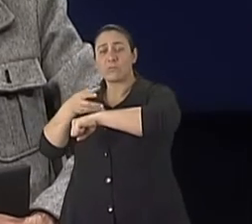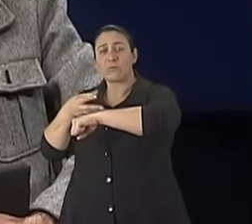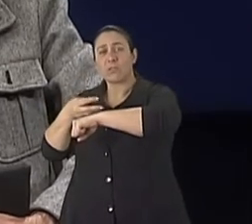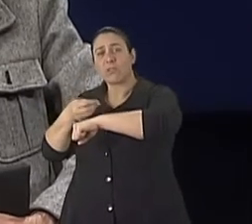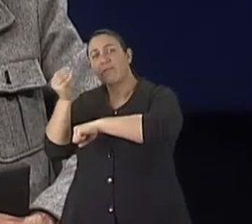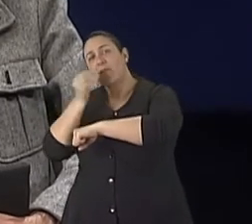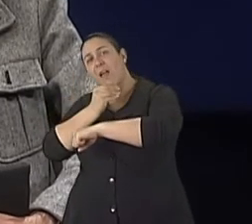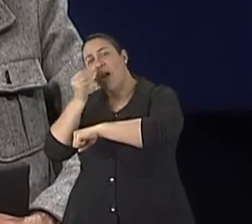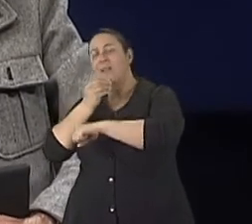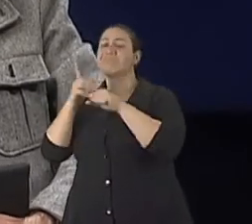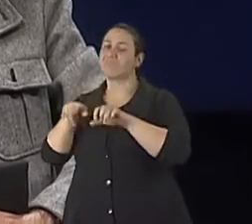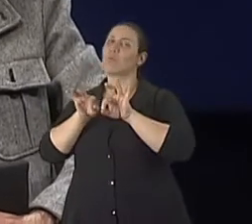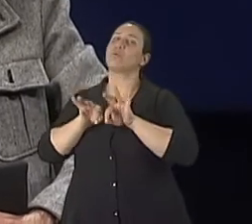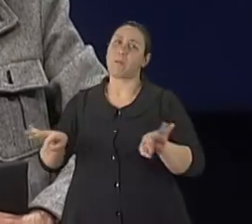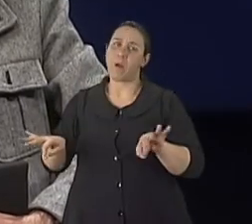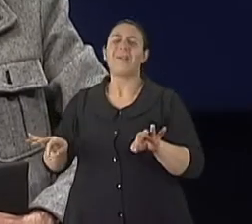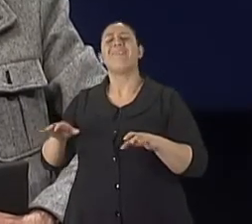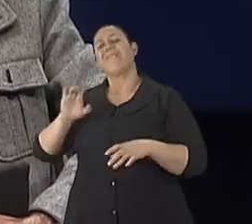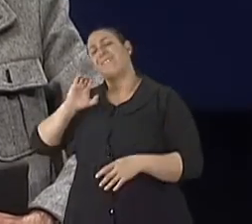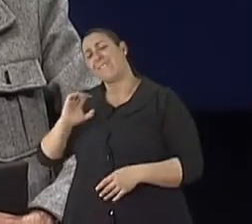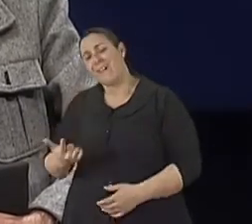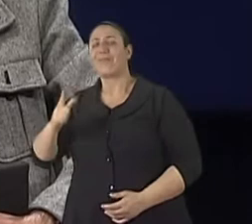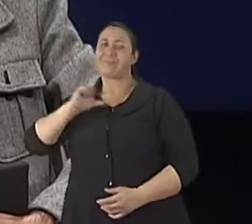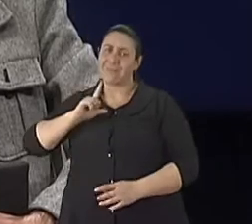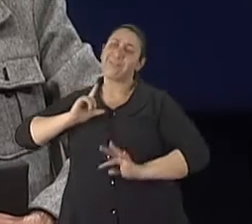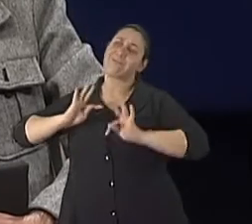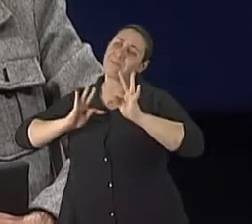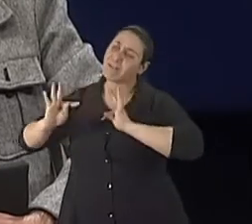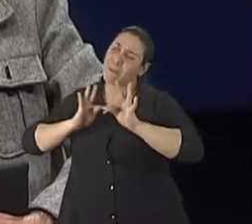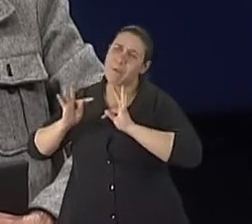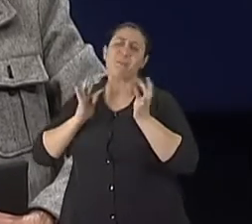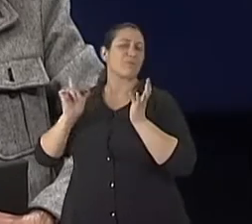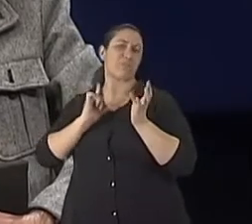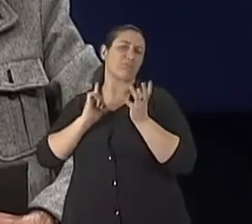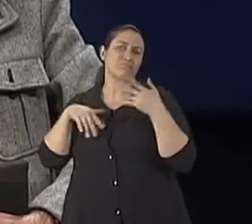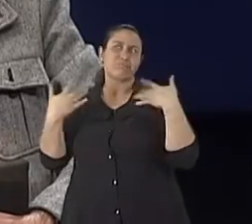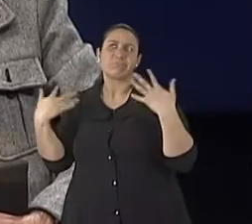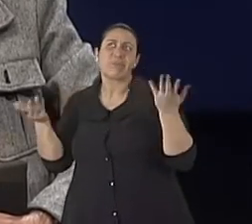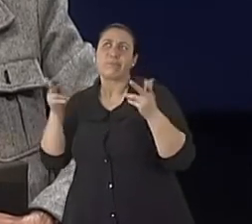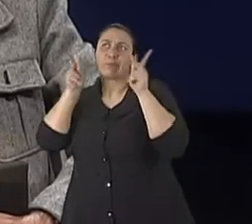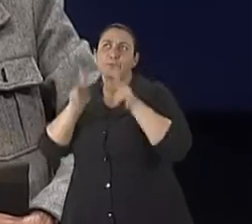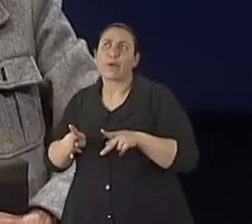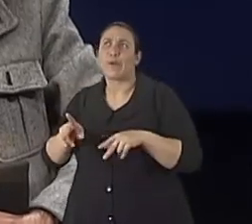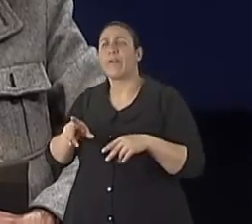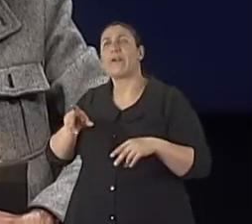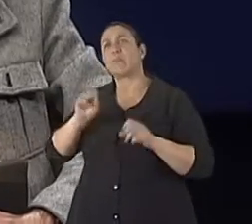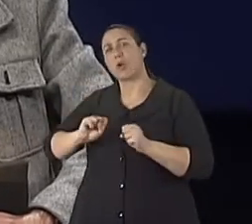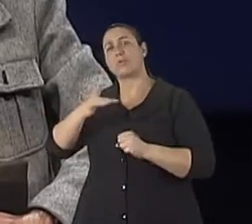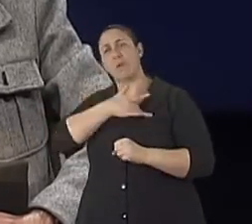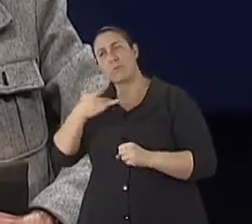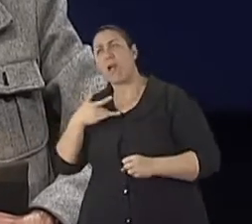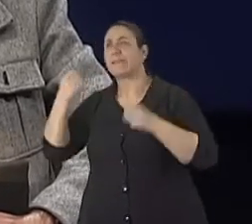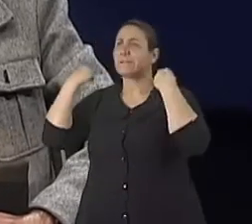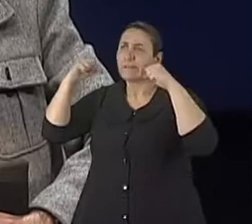mas é importante que se tem tratamento pra isso a gente consegue através de uma boa a vida são mais saudável